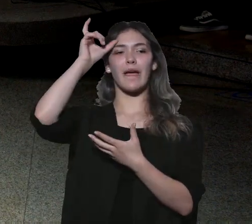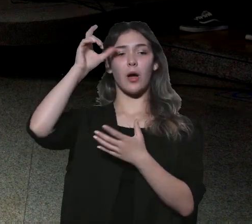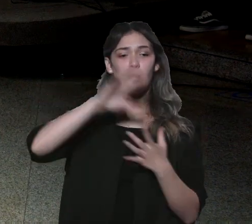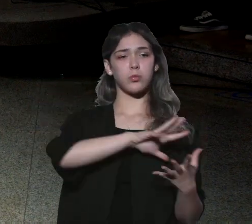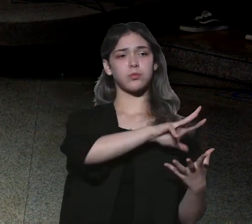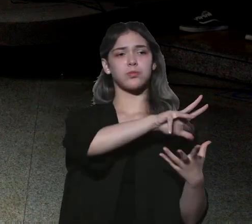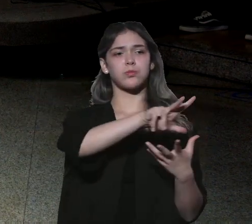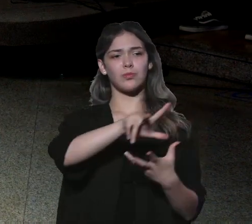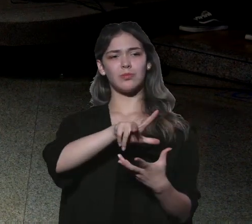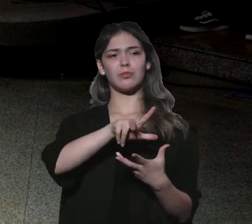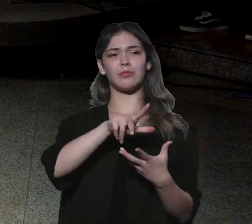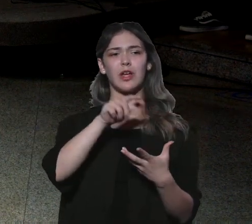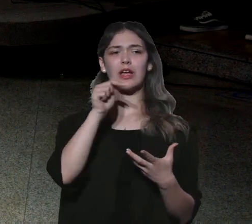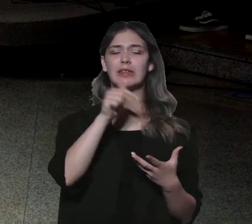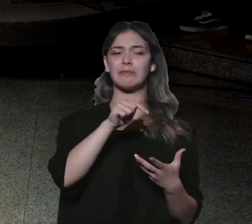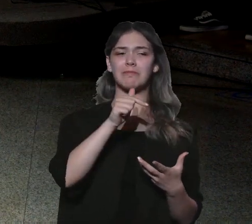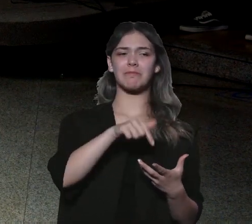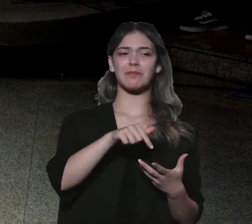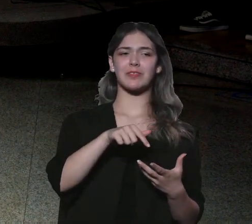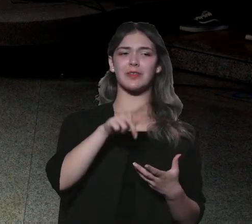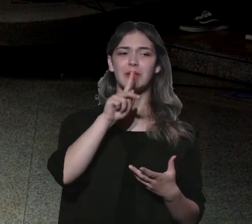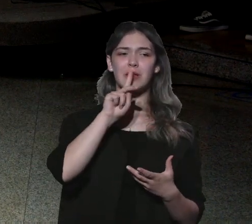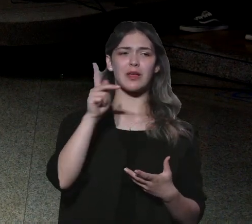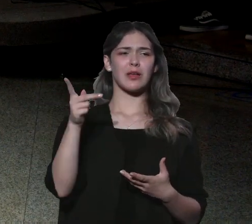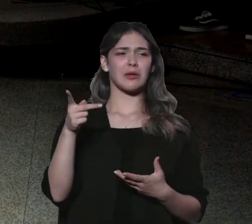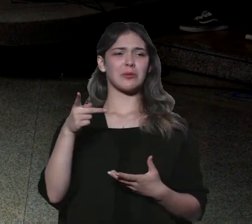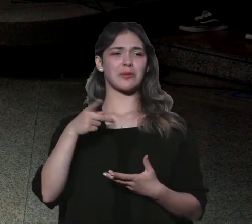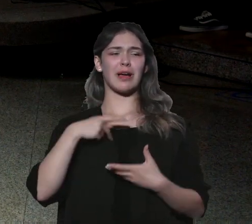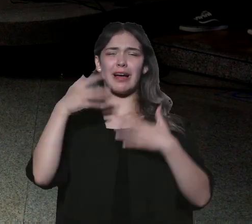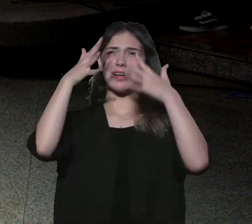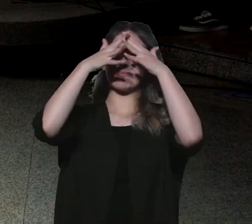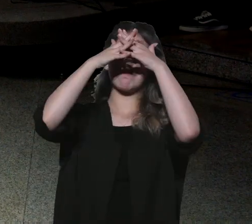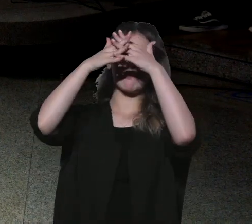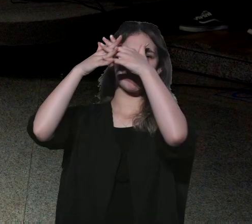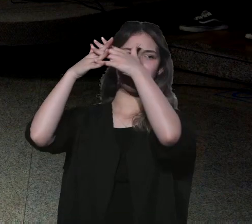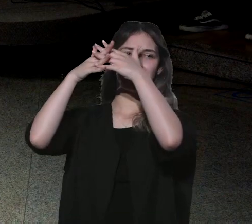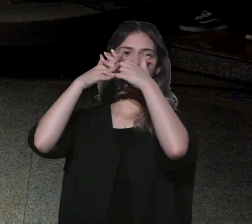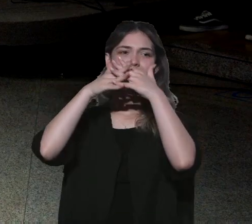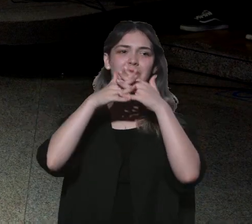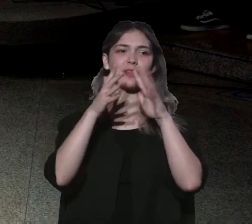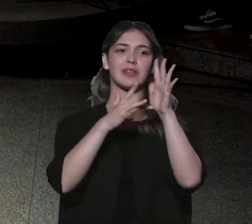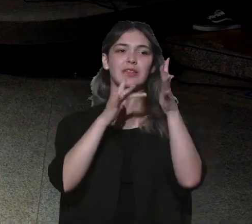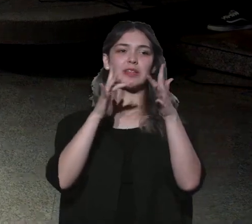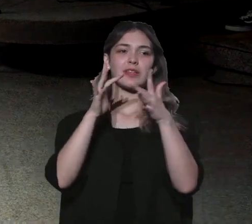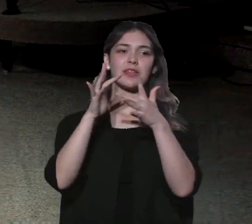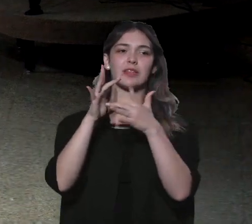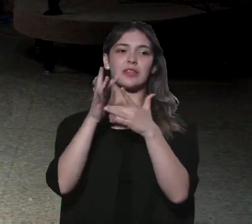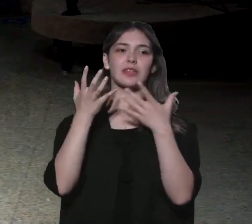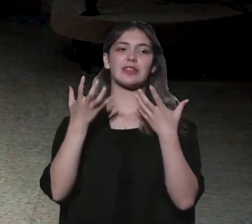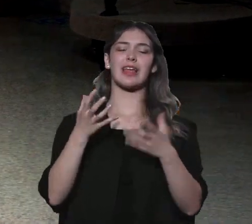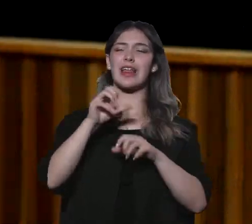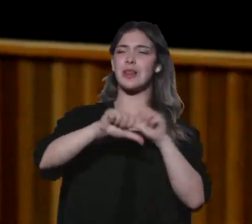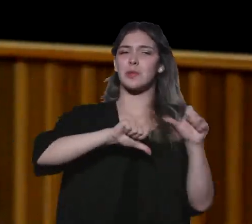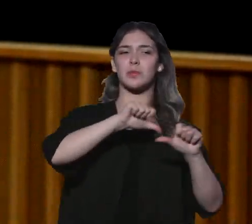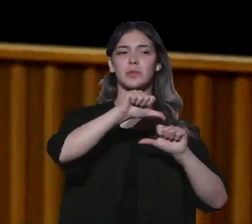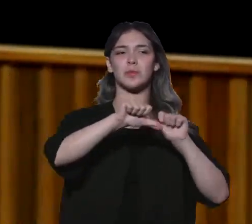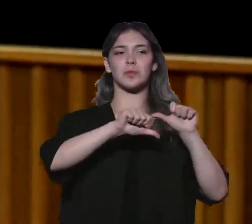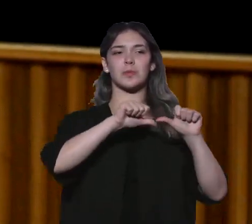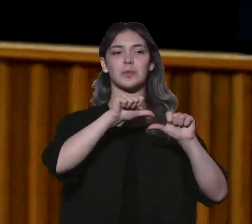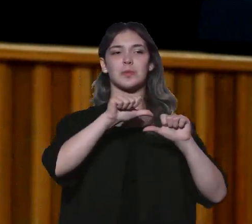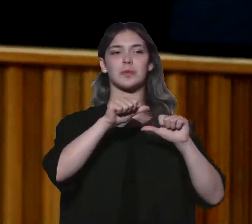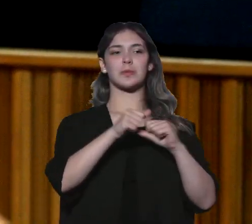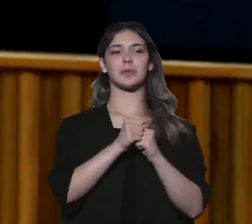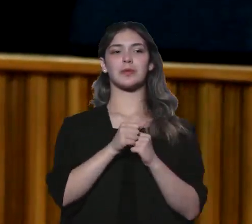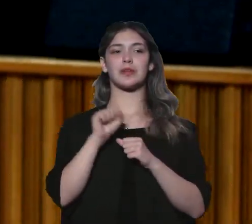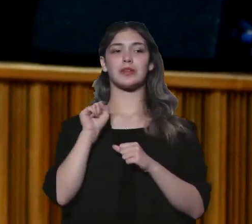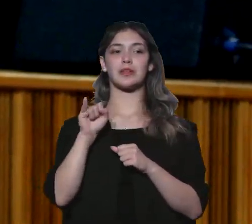o inferno dentro da própria cabeça. Jesus hoje quer te transformar. Por isso, se você quer entregar a sua vida para Jesus, eu quero orar por